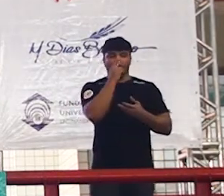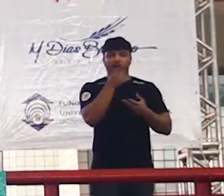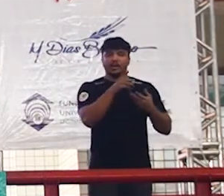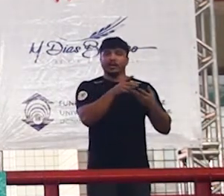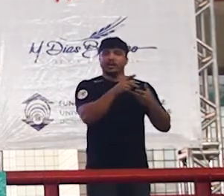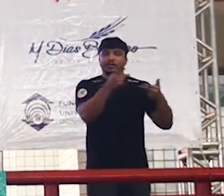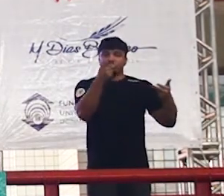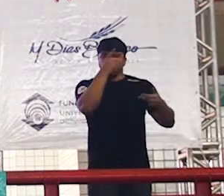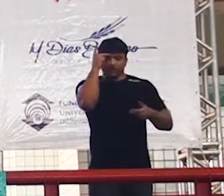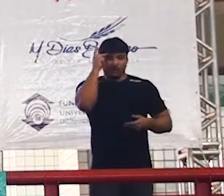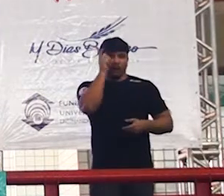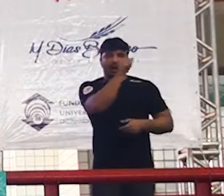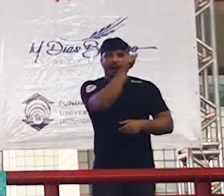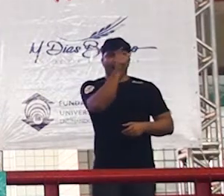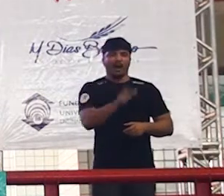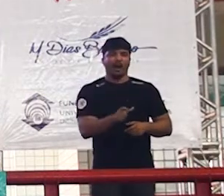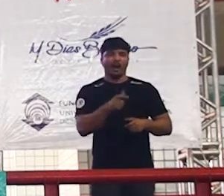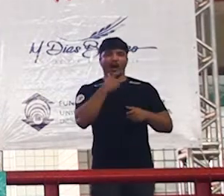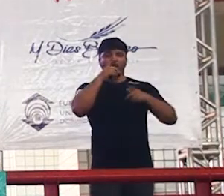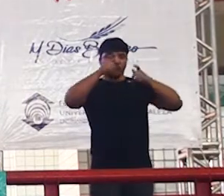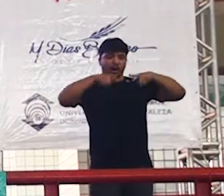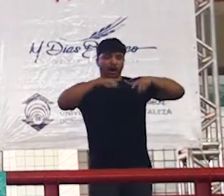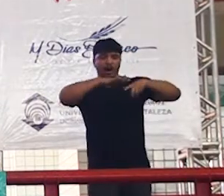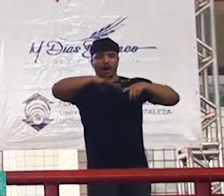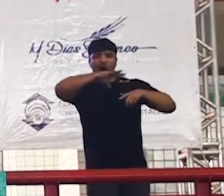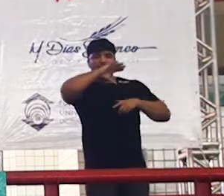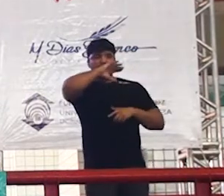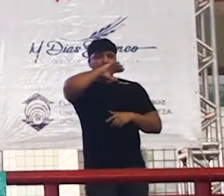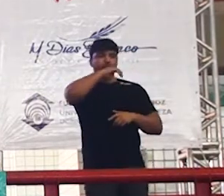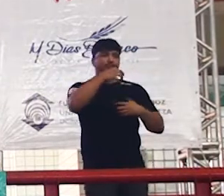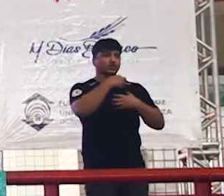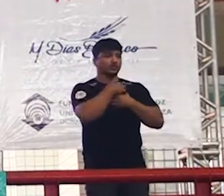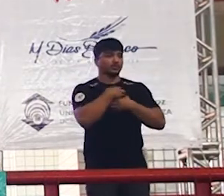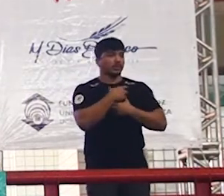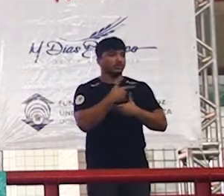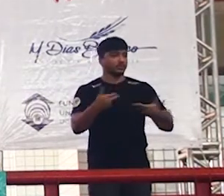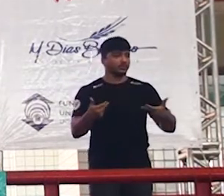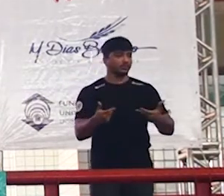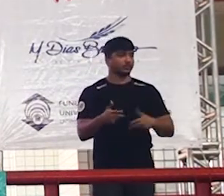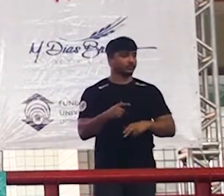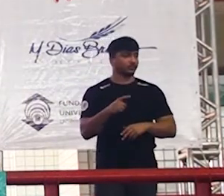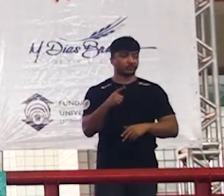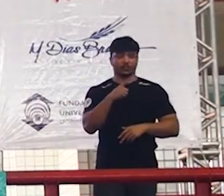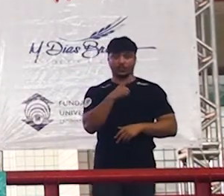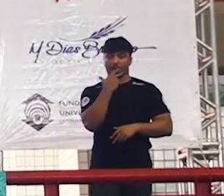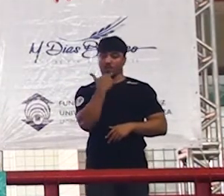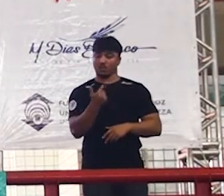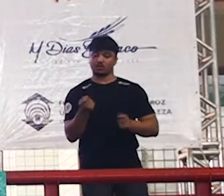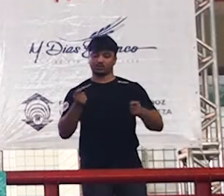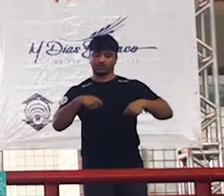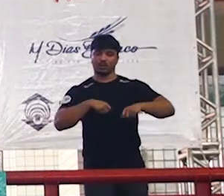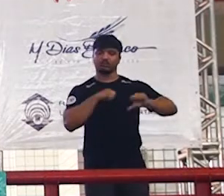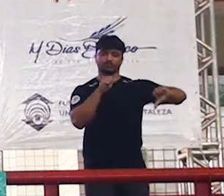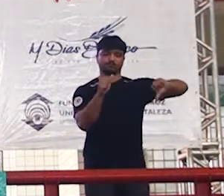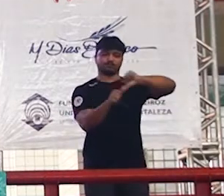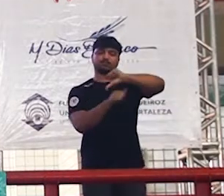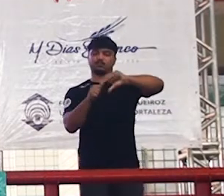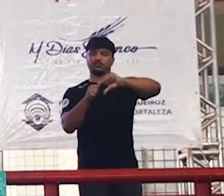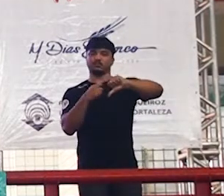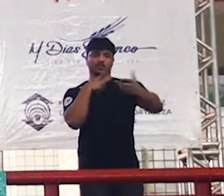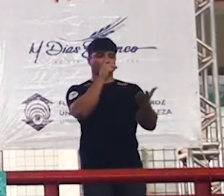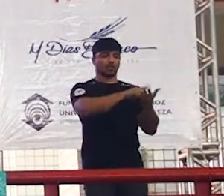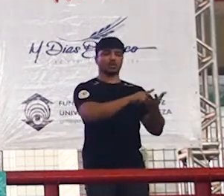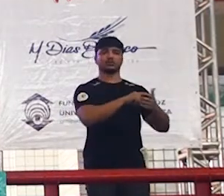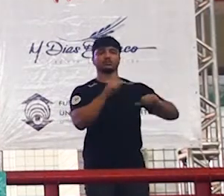presentificar pessoas, lugares, sentimentos. Então a linguagem tem a capacidade de transfigurar a